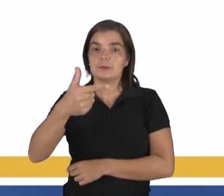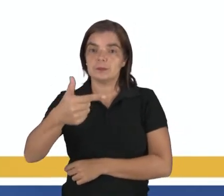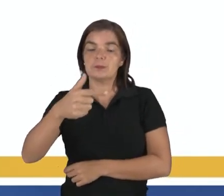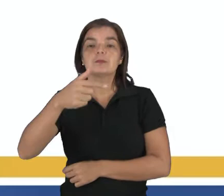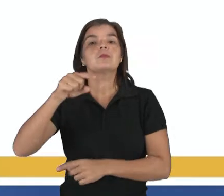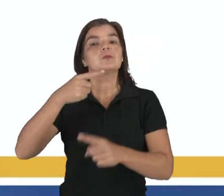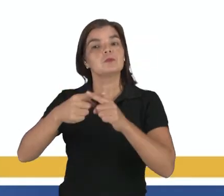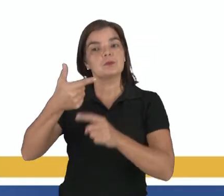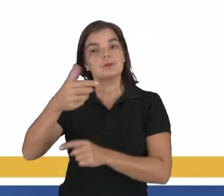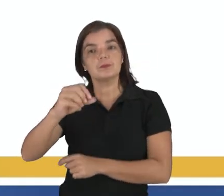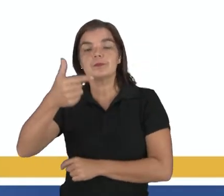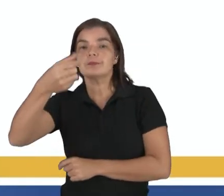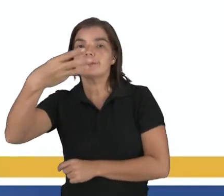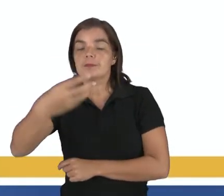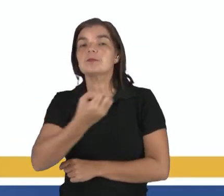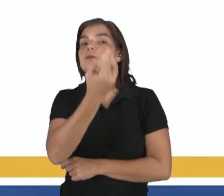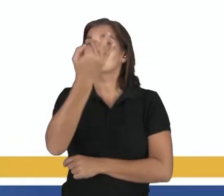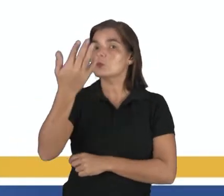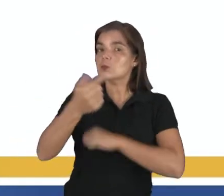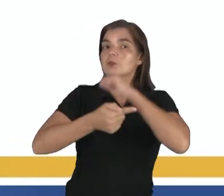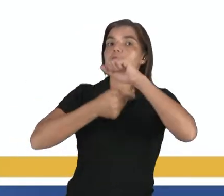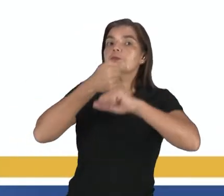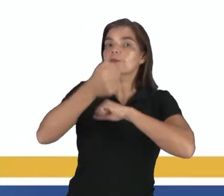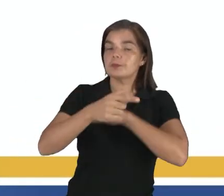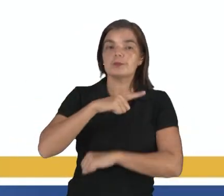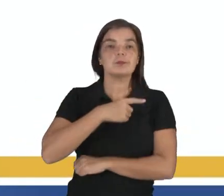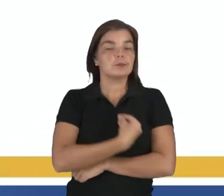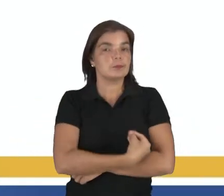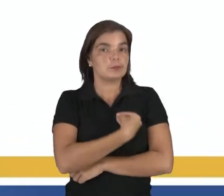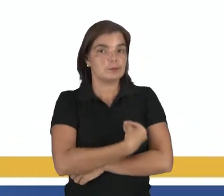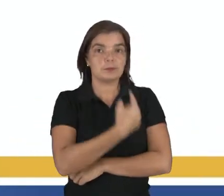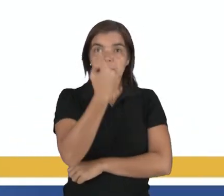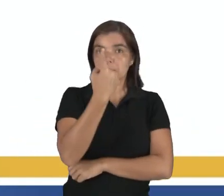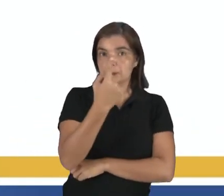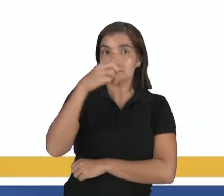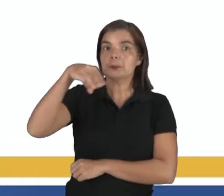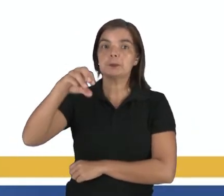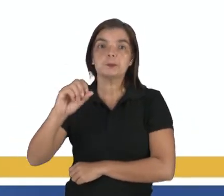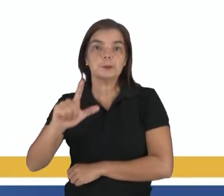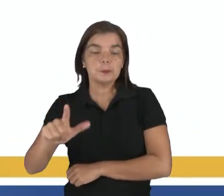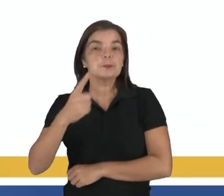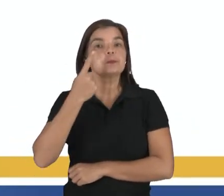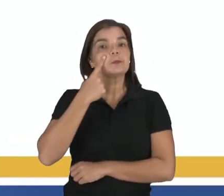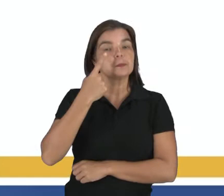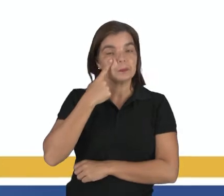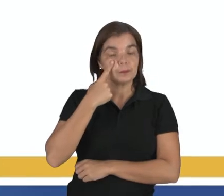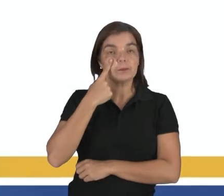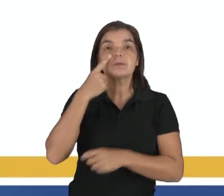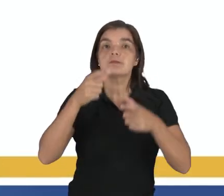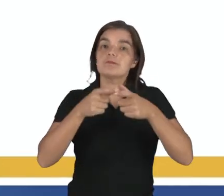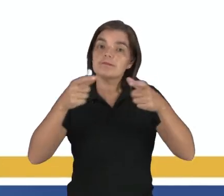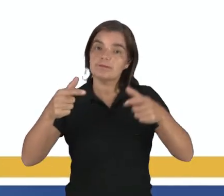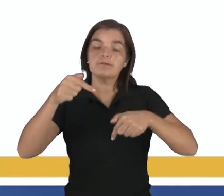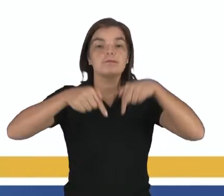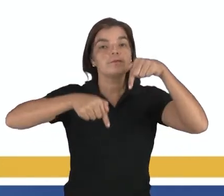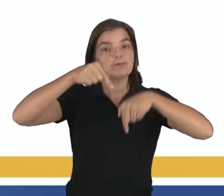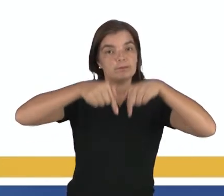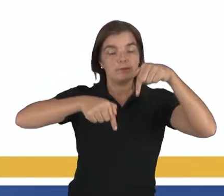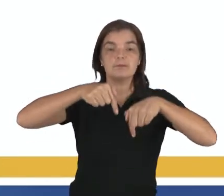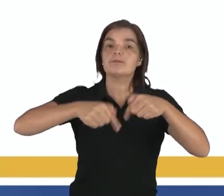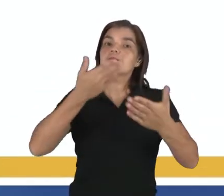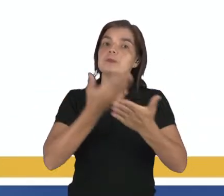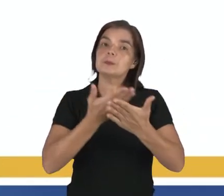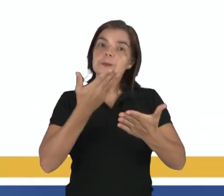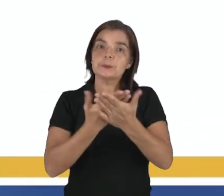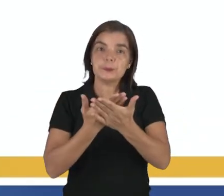10 a 23 é a quantidade de átomos que a gente vai ter presente em 1 mol. Então, essas são as grandezas químicas que a gente vai